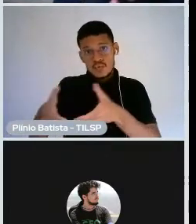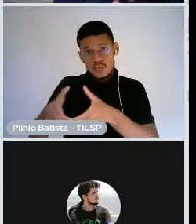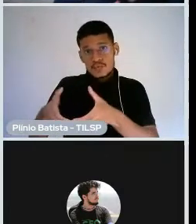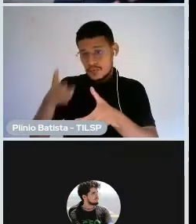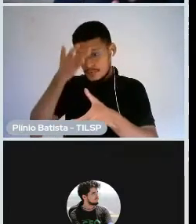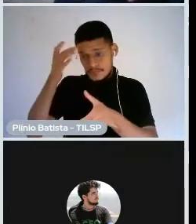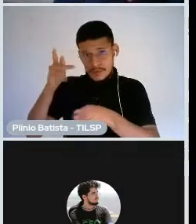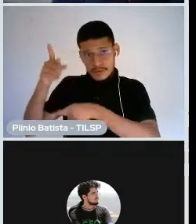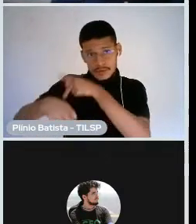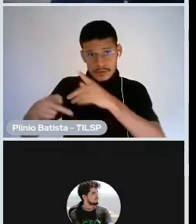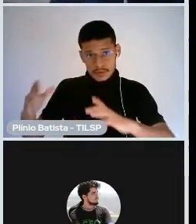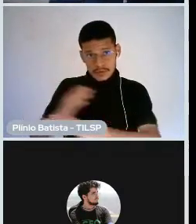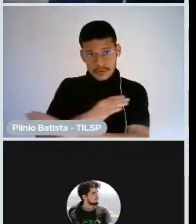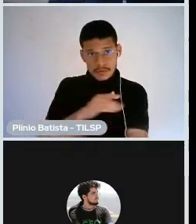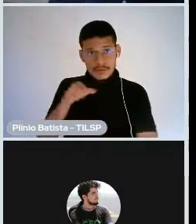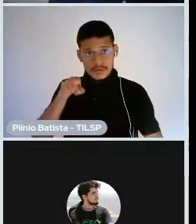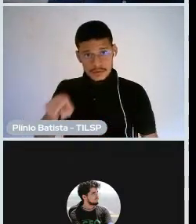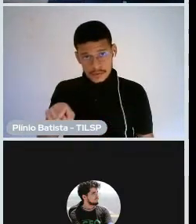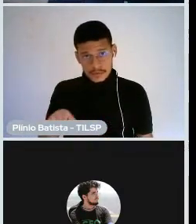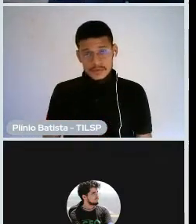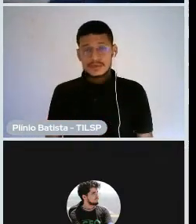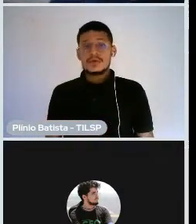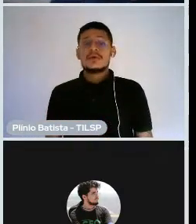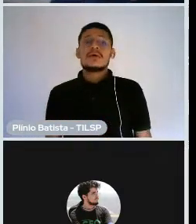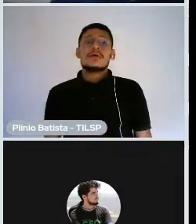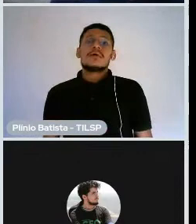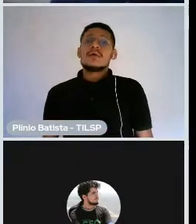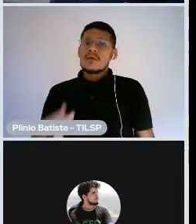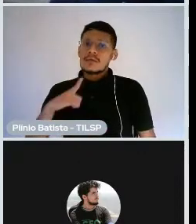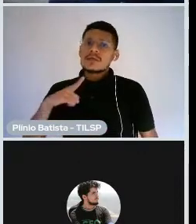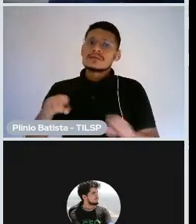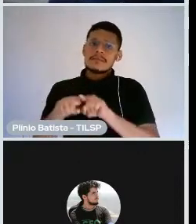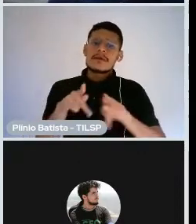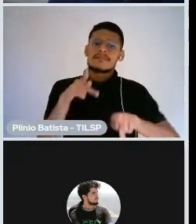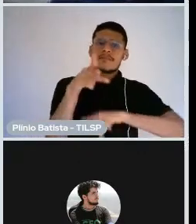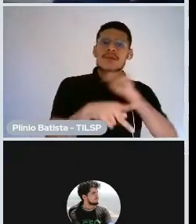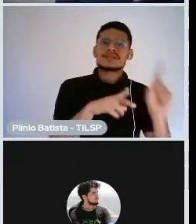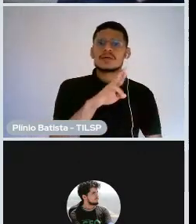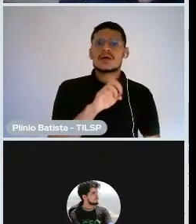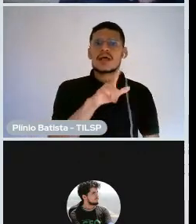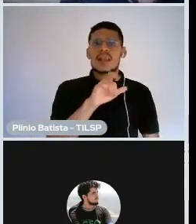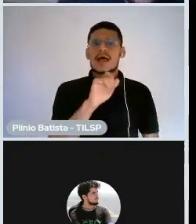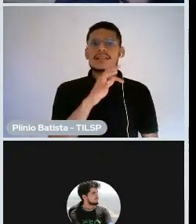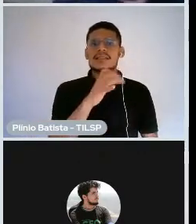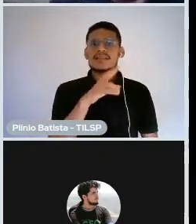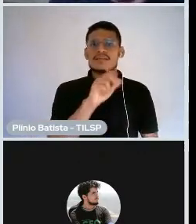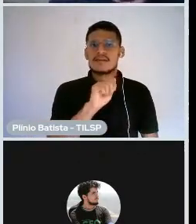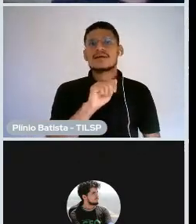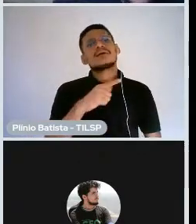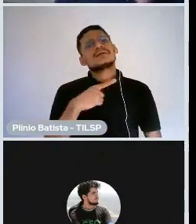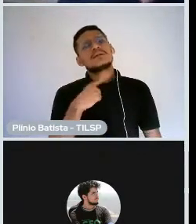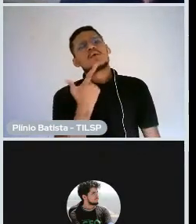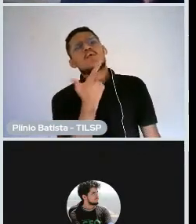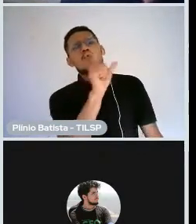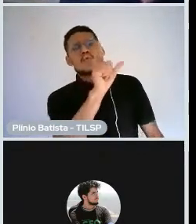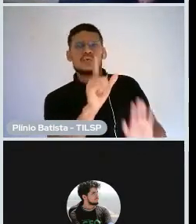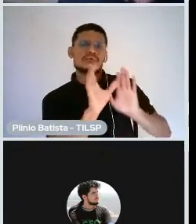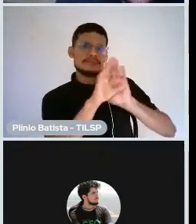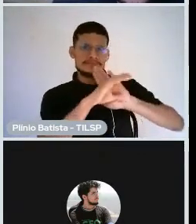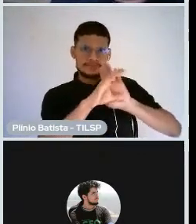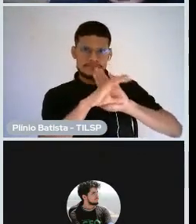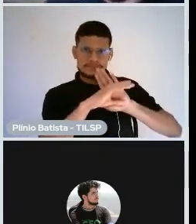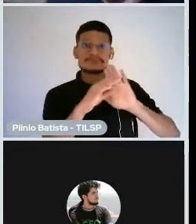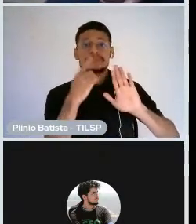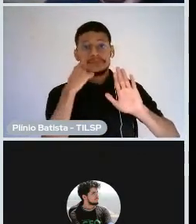habitantes, tá? E aí a gente tem a população relativa, que é a densidade demográfica, que aí a gente já entra em outro conceito, que